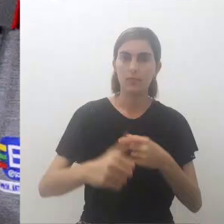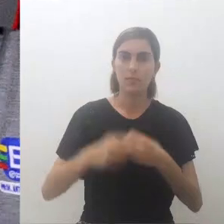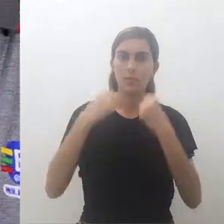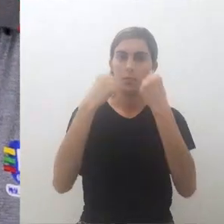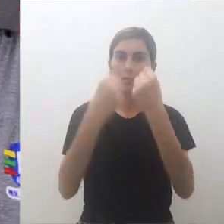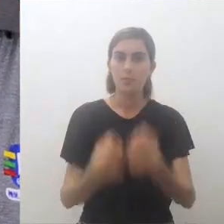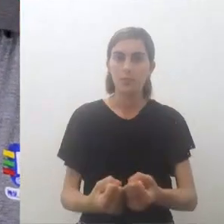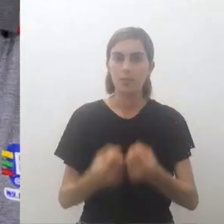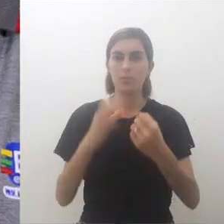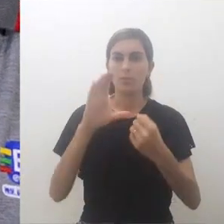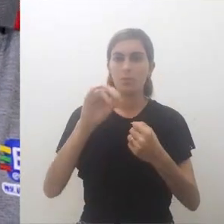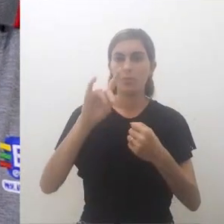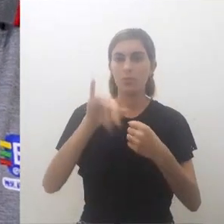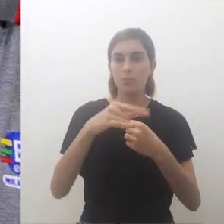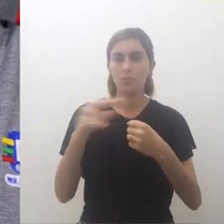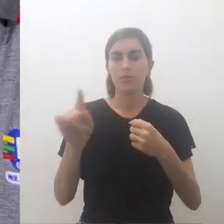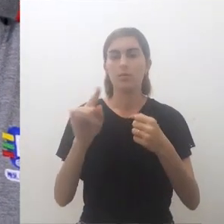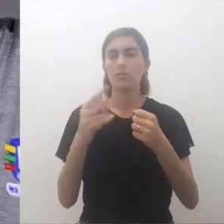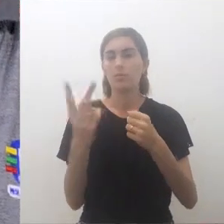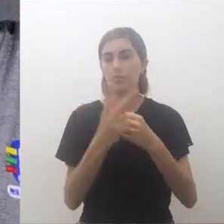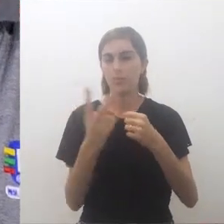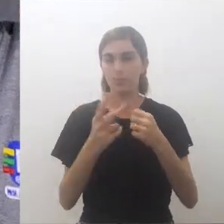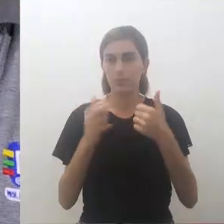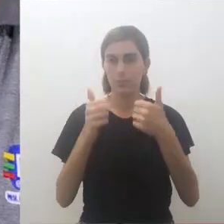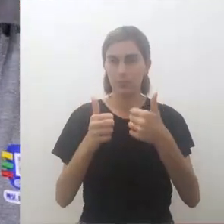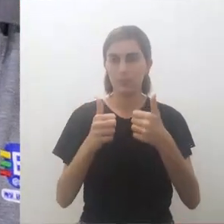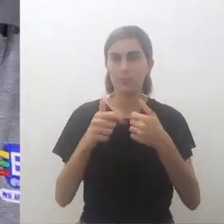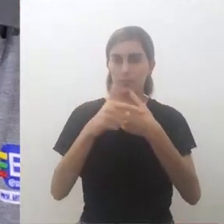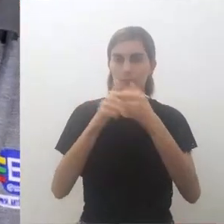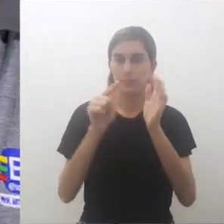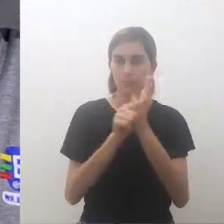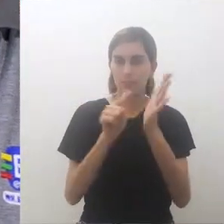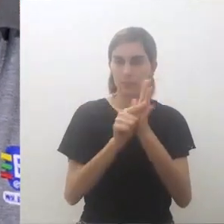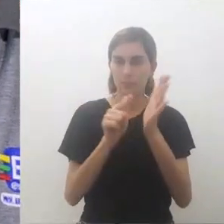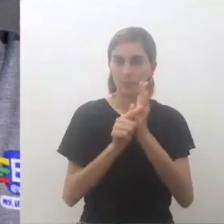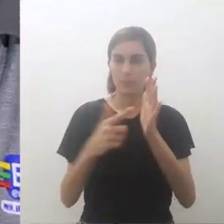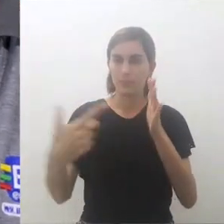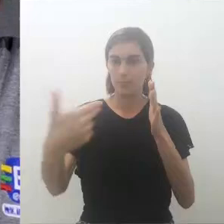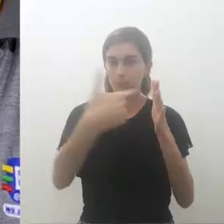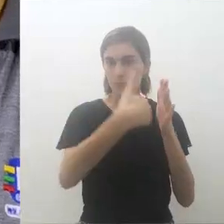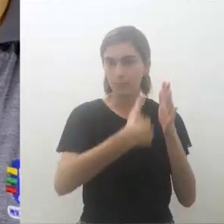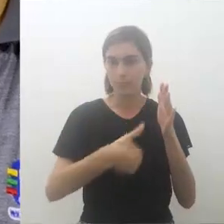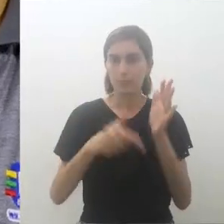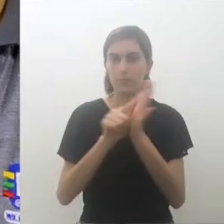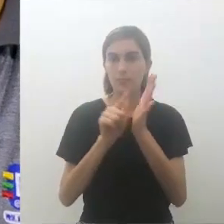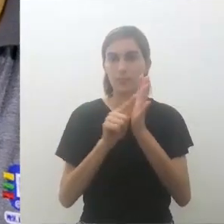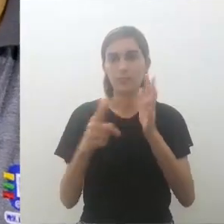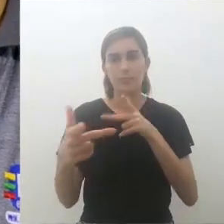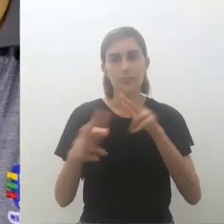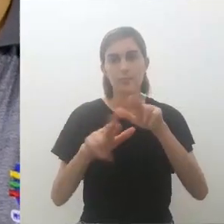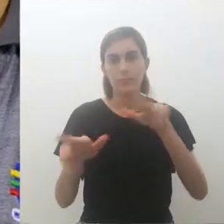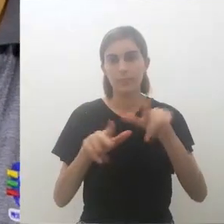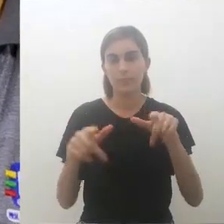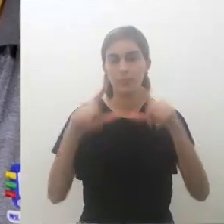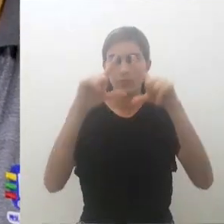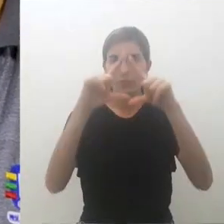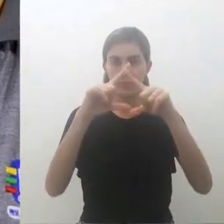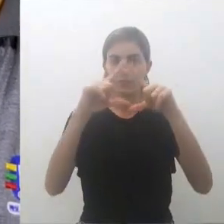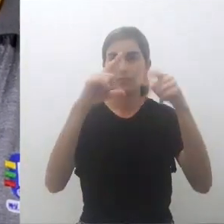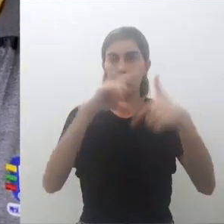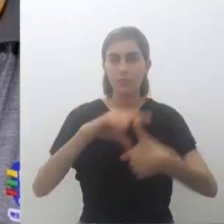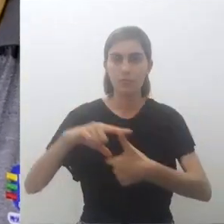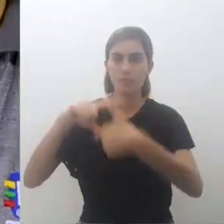composição que eles têm entre si. Ok? Reunir os papéis recortados em diferentes formas geométricas e